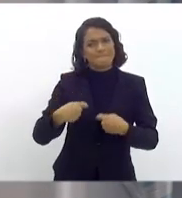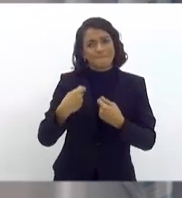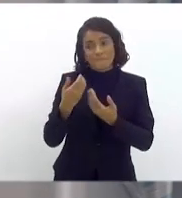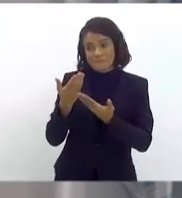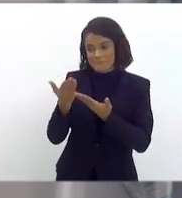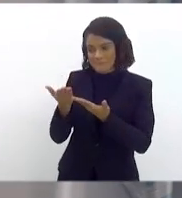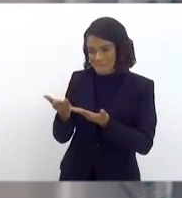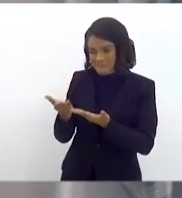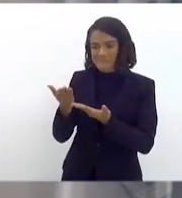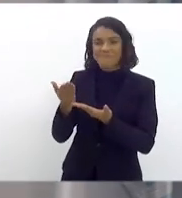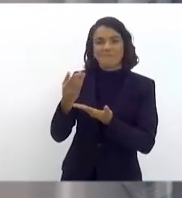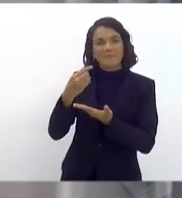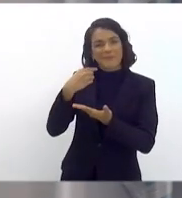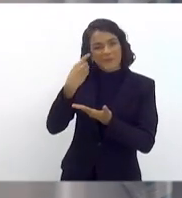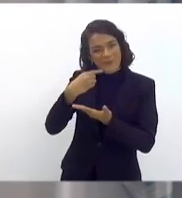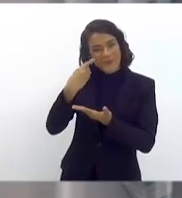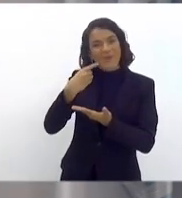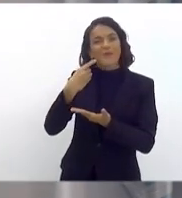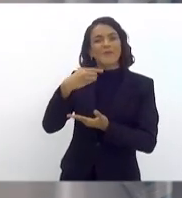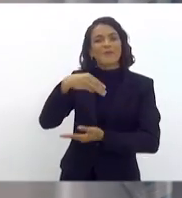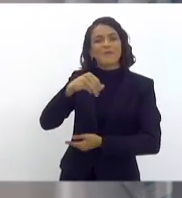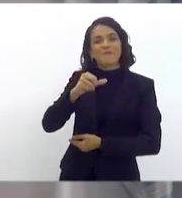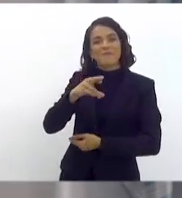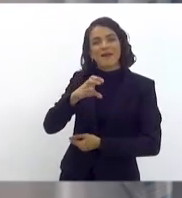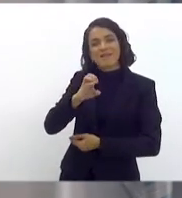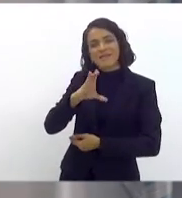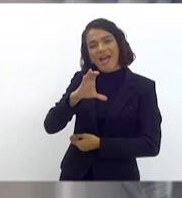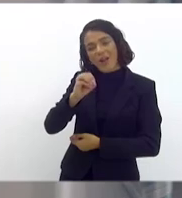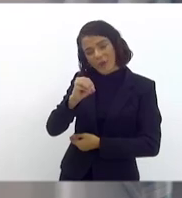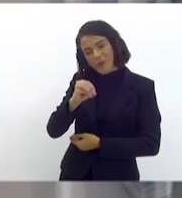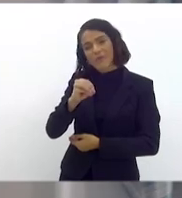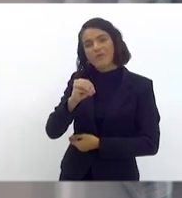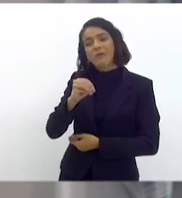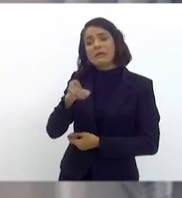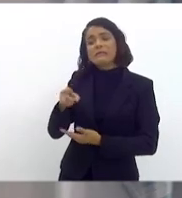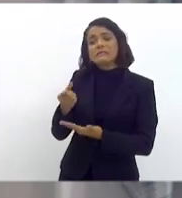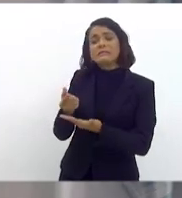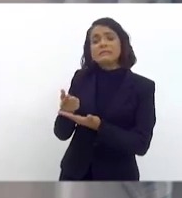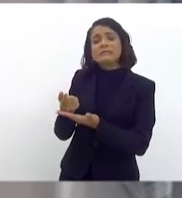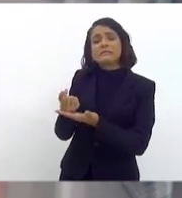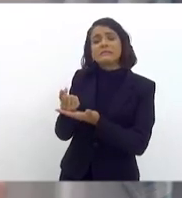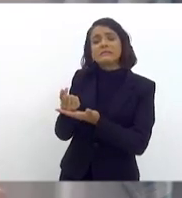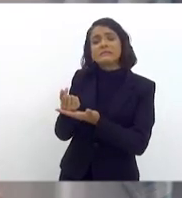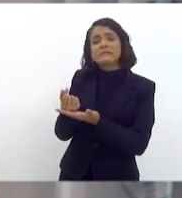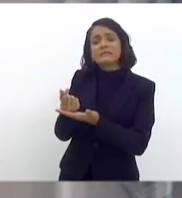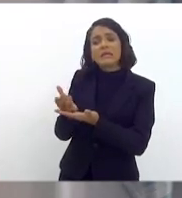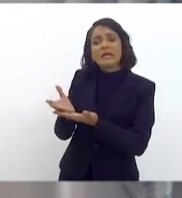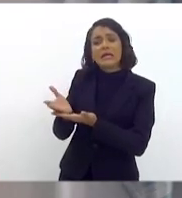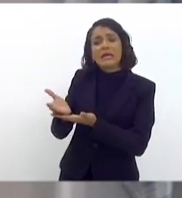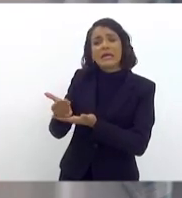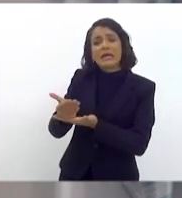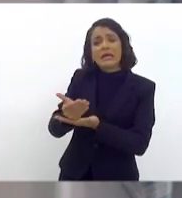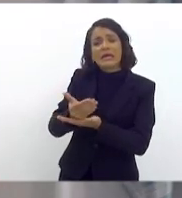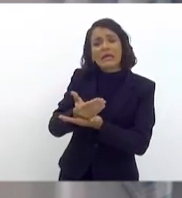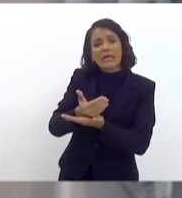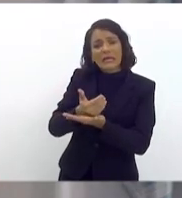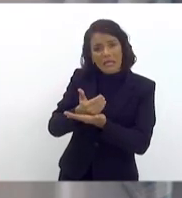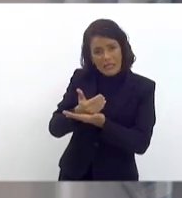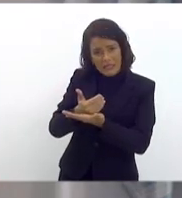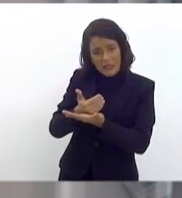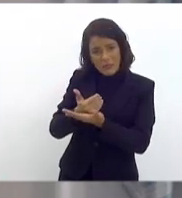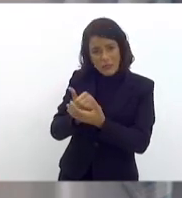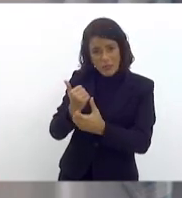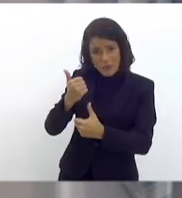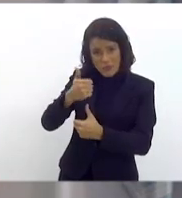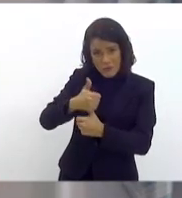Vossa Senhoria, doutor Marcelo, dissesse se esse dinheiro é recolhido em